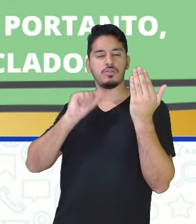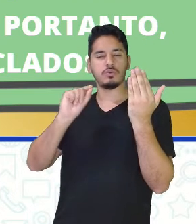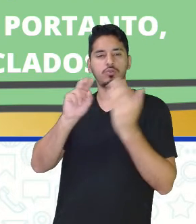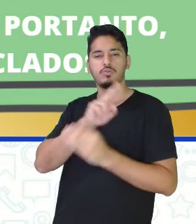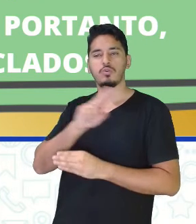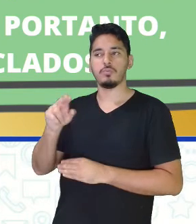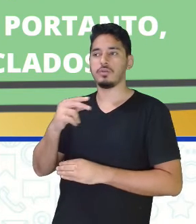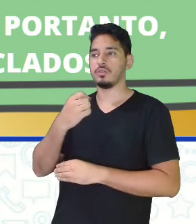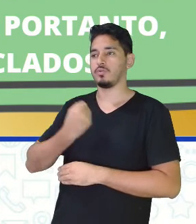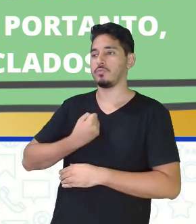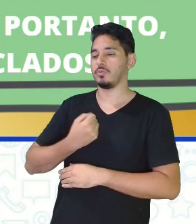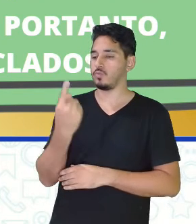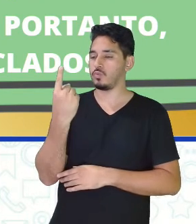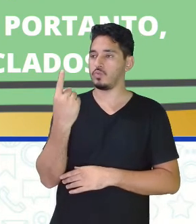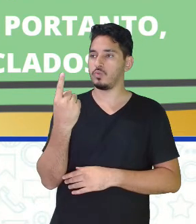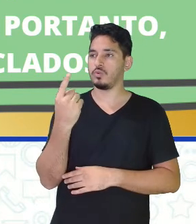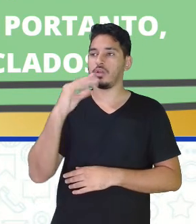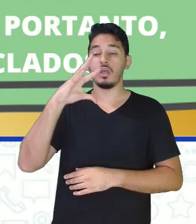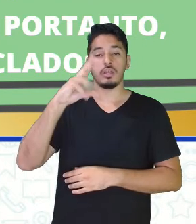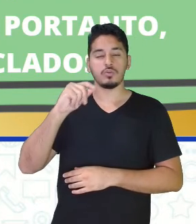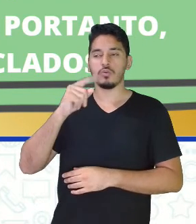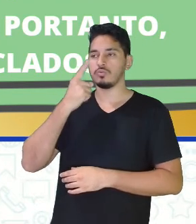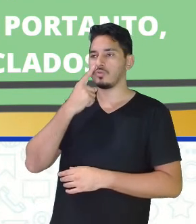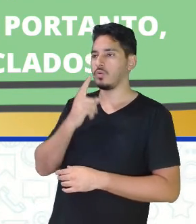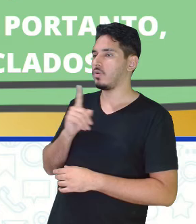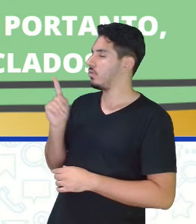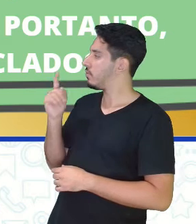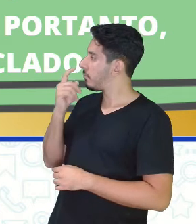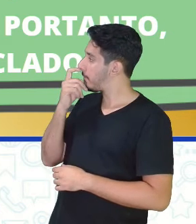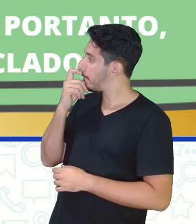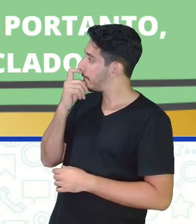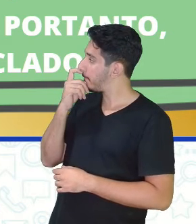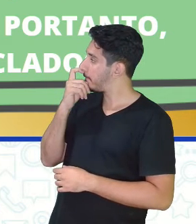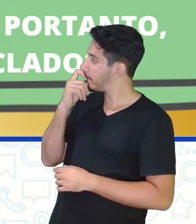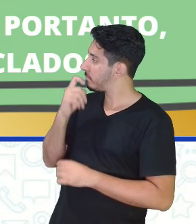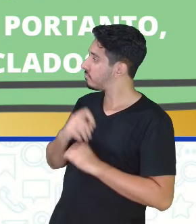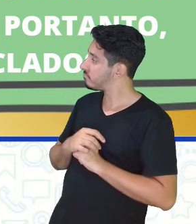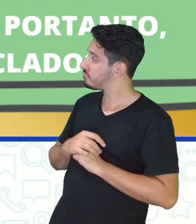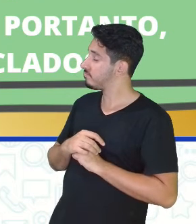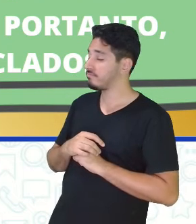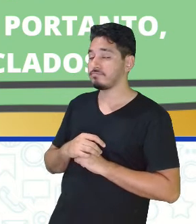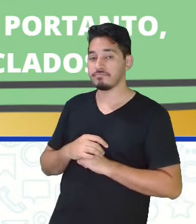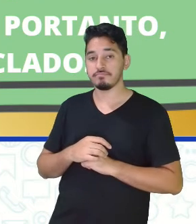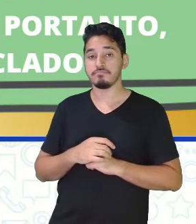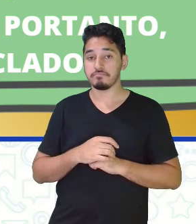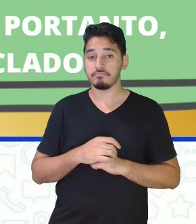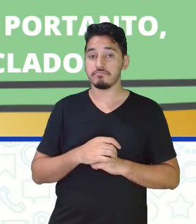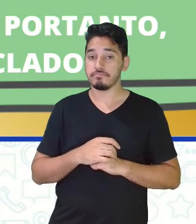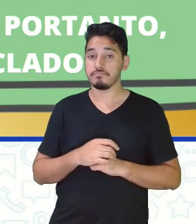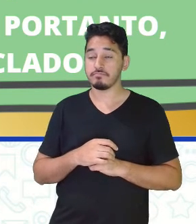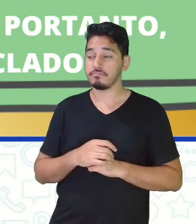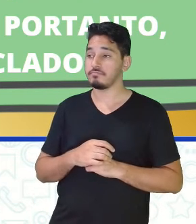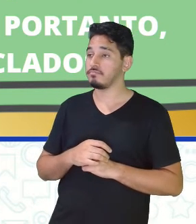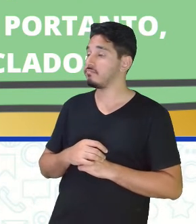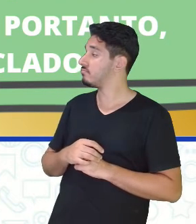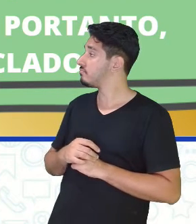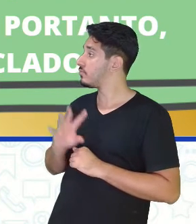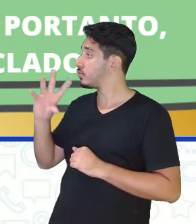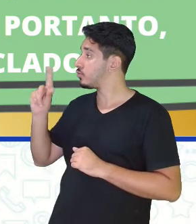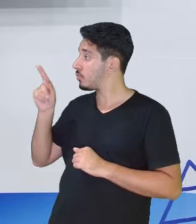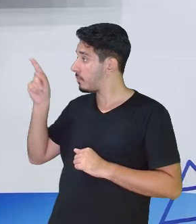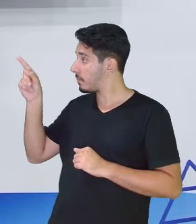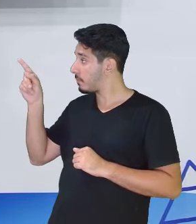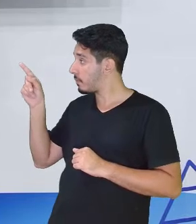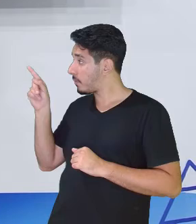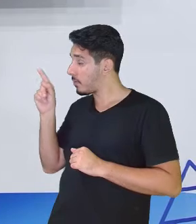estar o número 1. E assim todos esses números aqui, ó. Mostrar aqui para vocês. Então, todos esses números